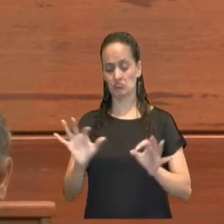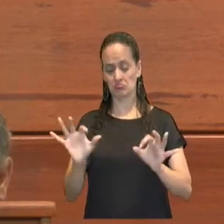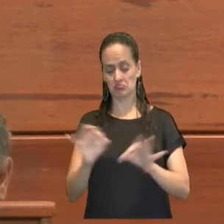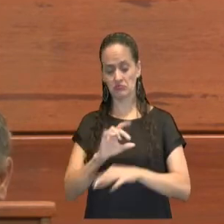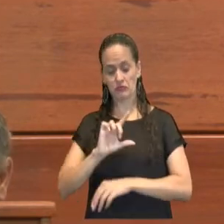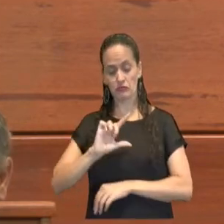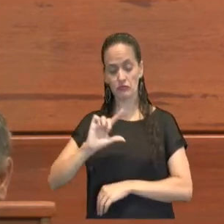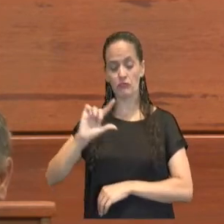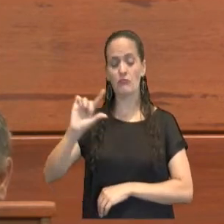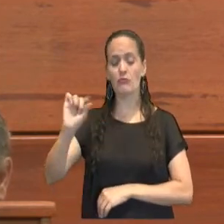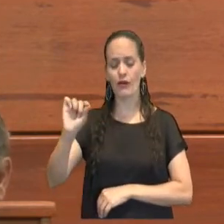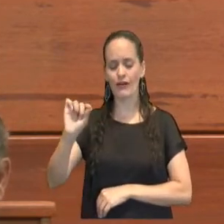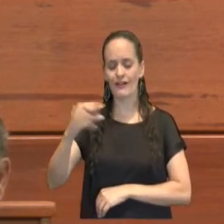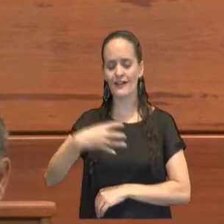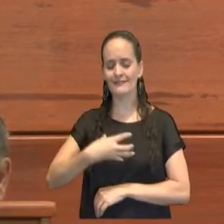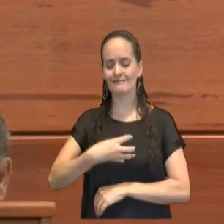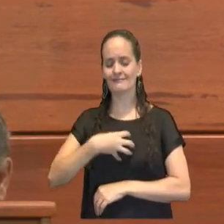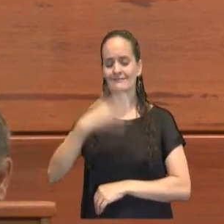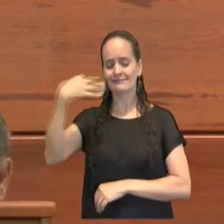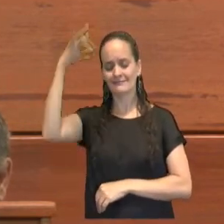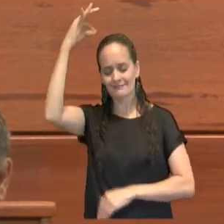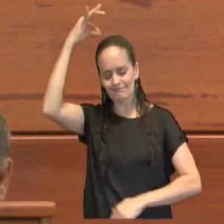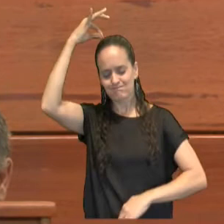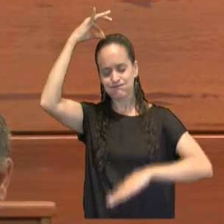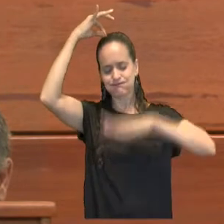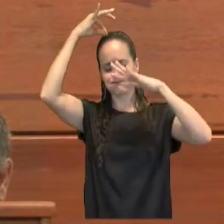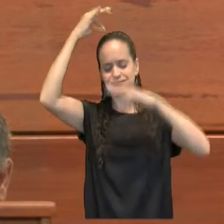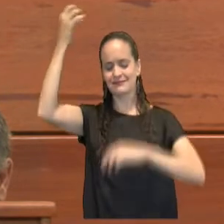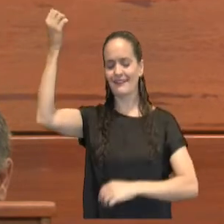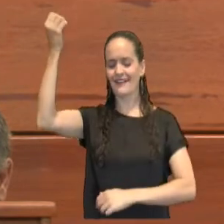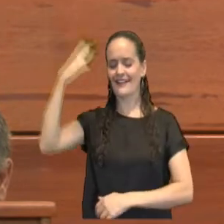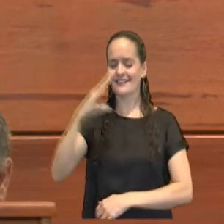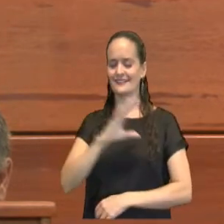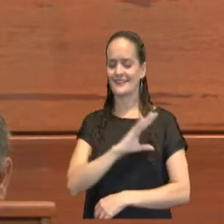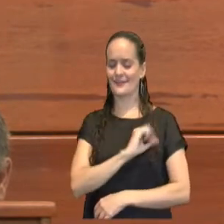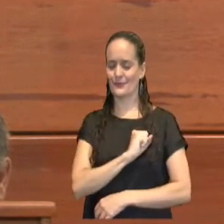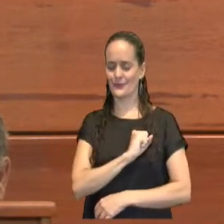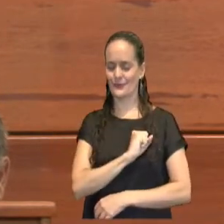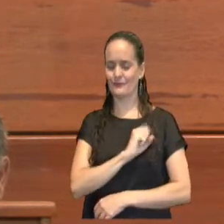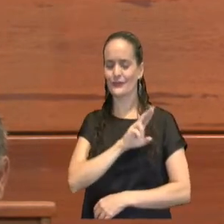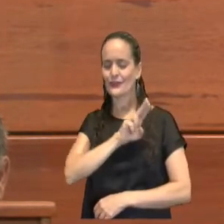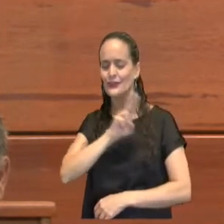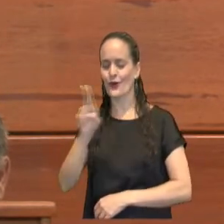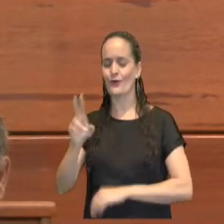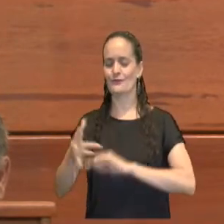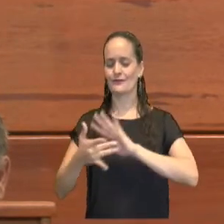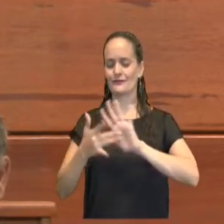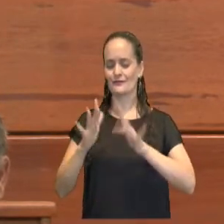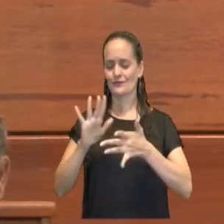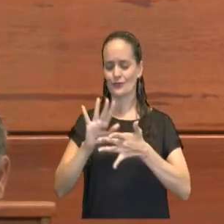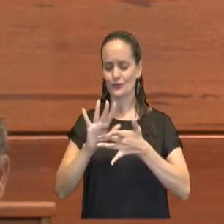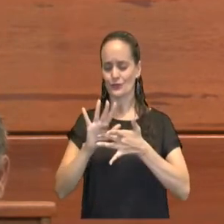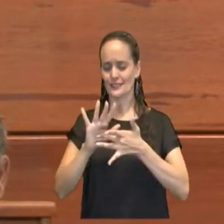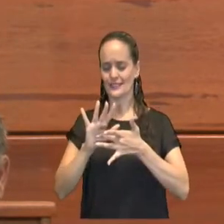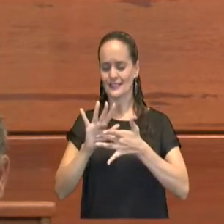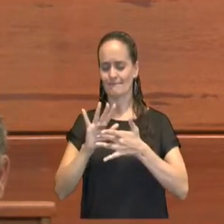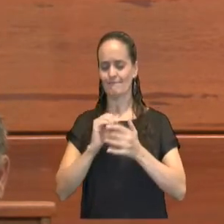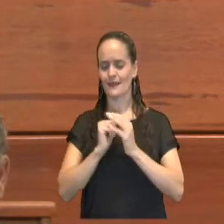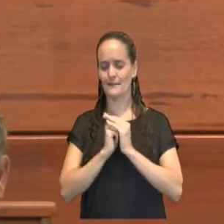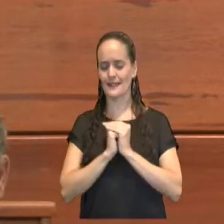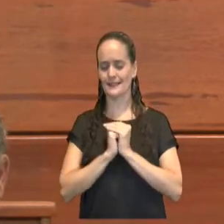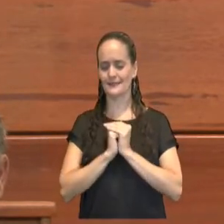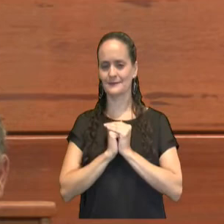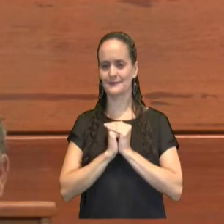do teu Espírito, cheios da tua graça, cheios do teu amor, Deus. Em nome do teu Filho nós te oramos.